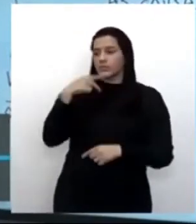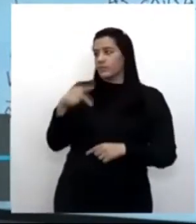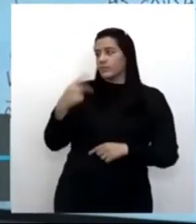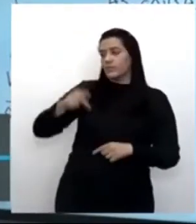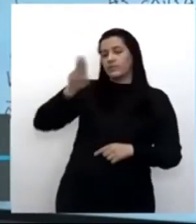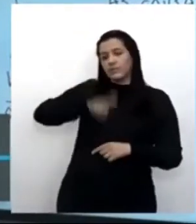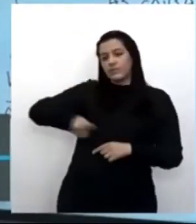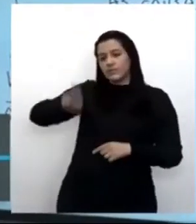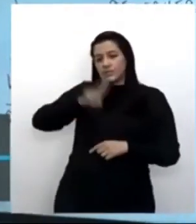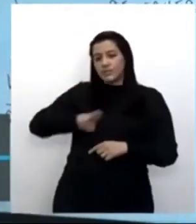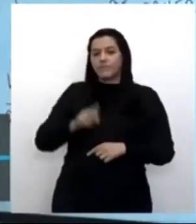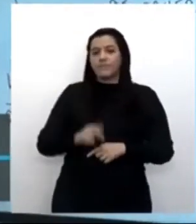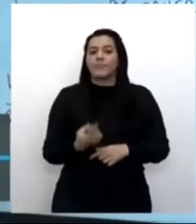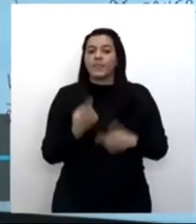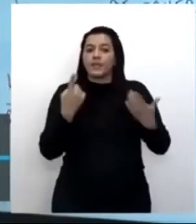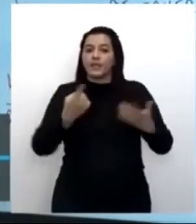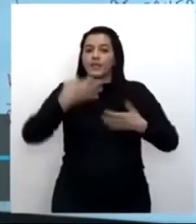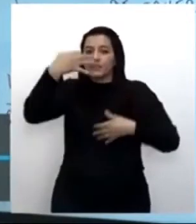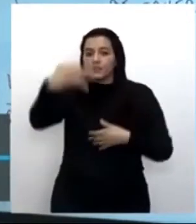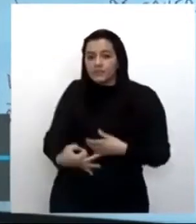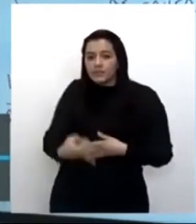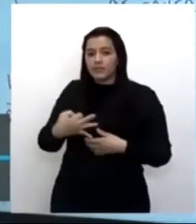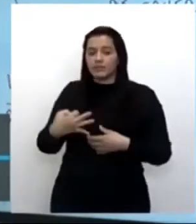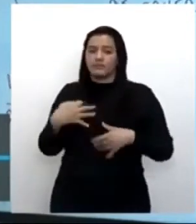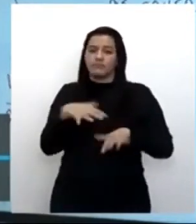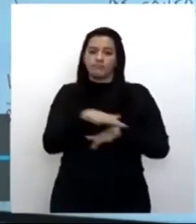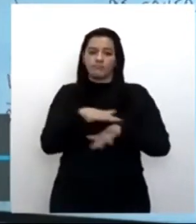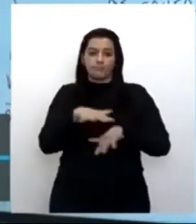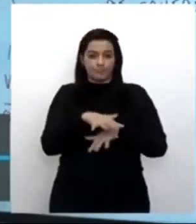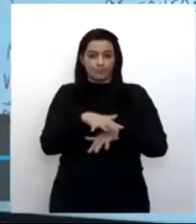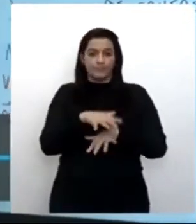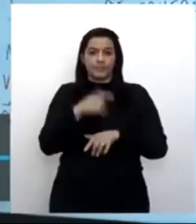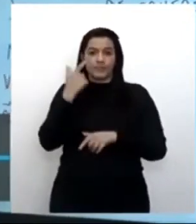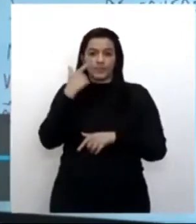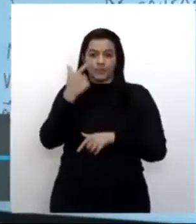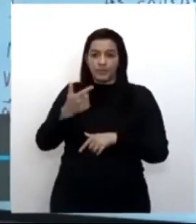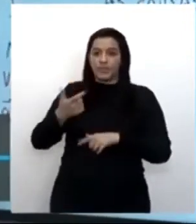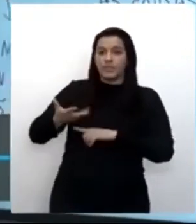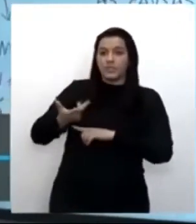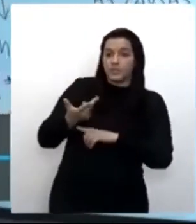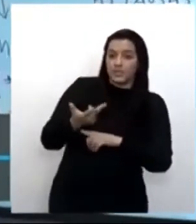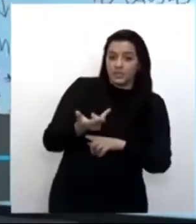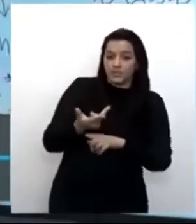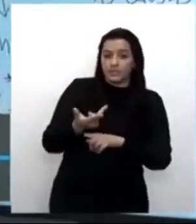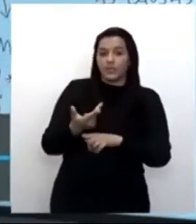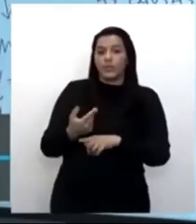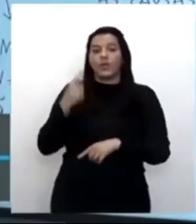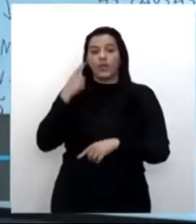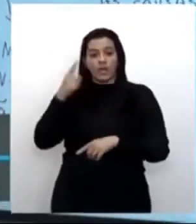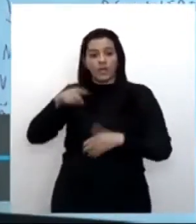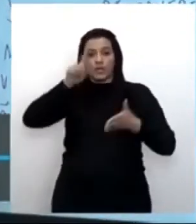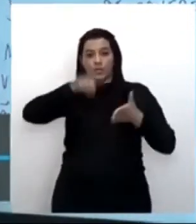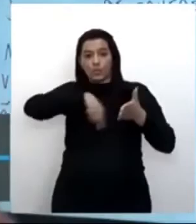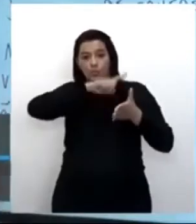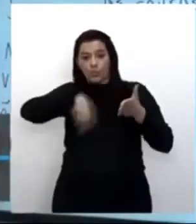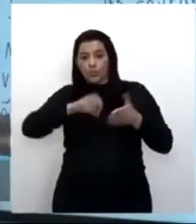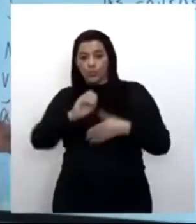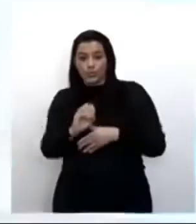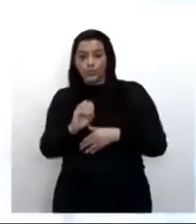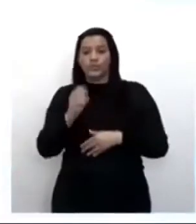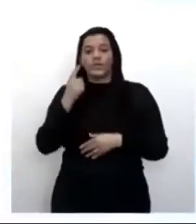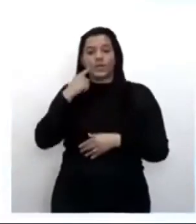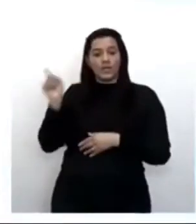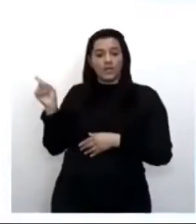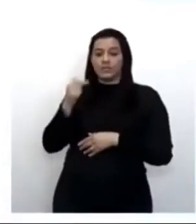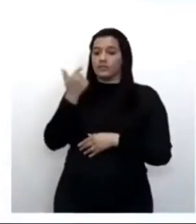não são equações corretas do movimento, certo? Porque aqui a aceleração aqui, ela é nula. Aqui não, aqui já